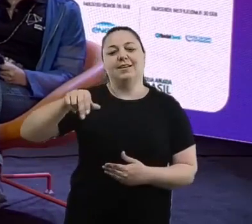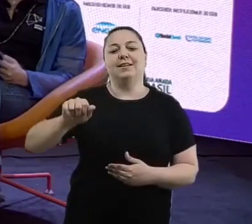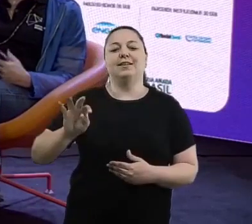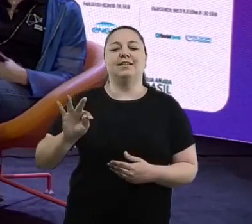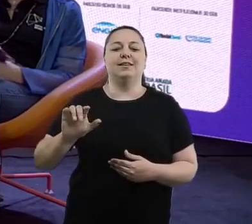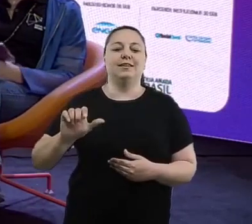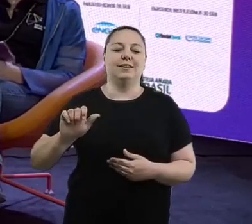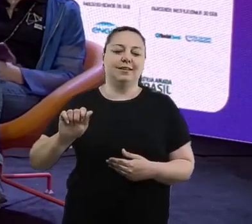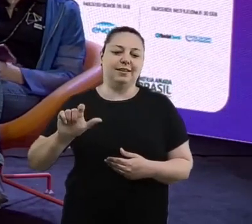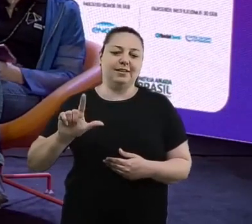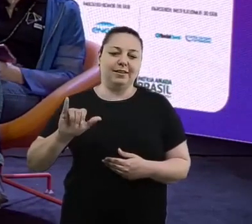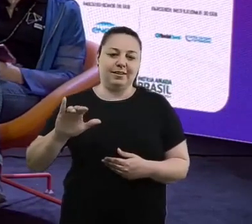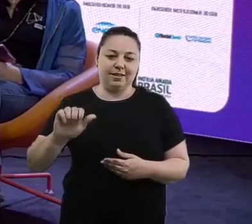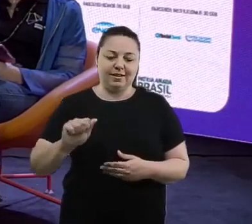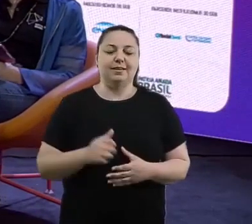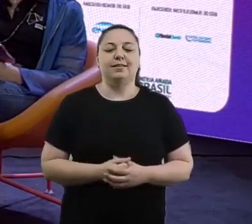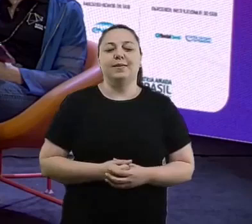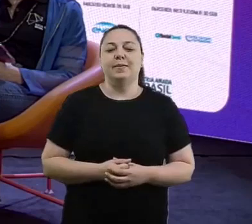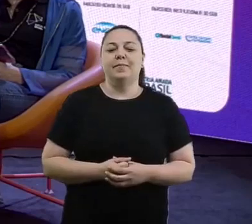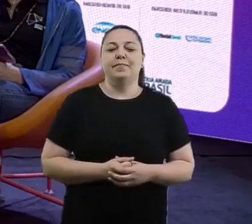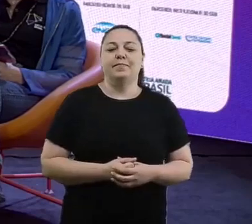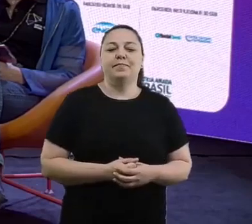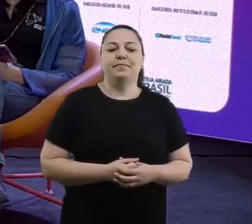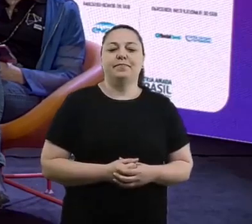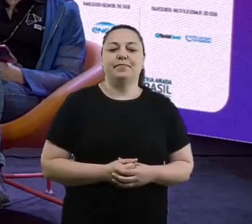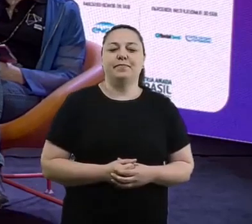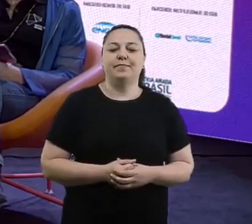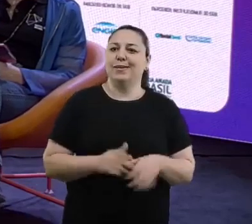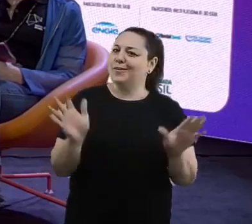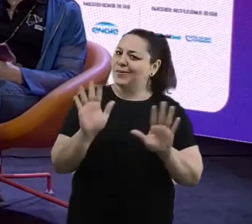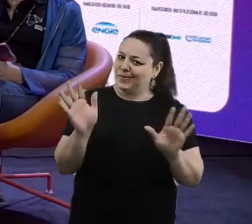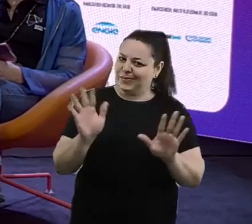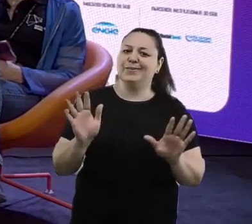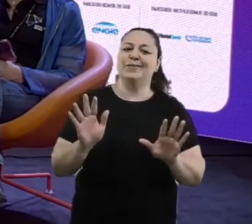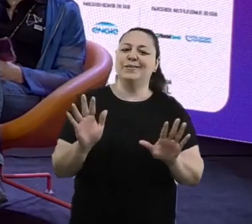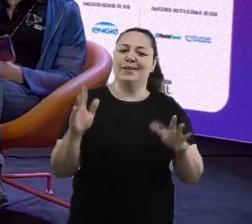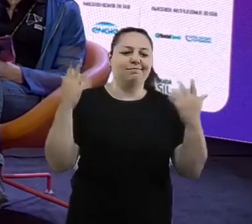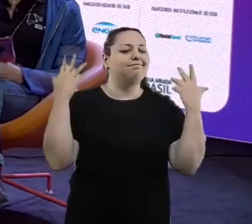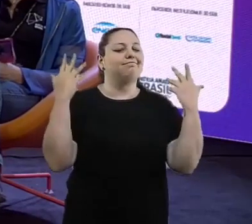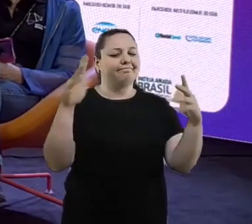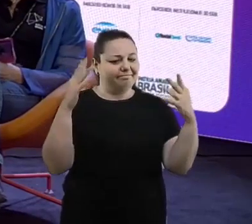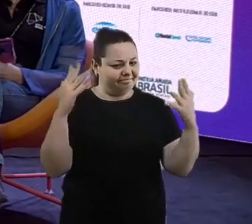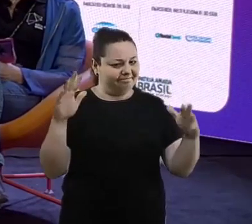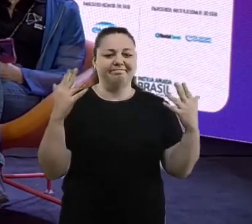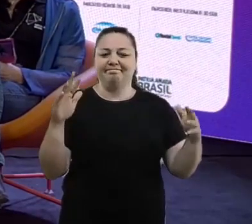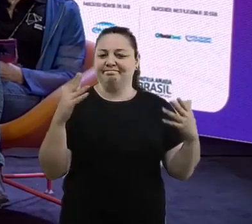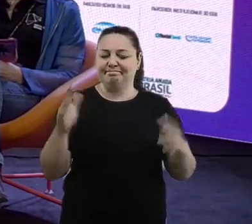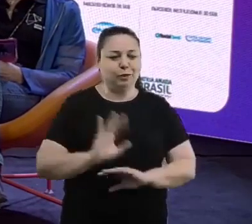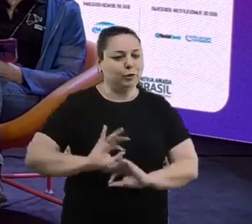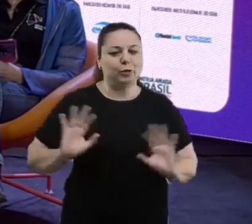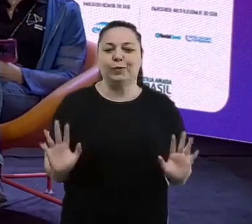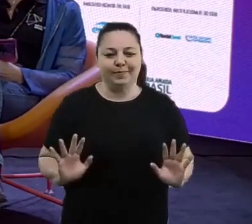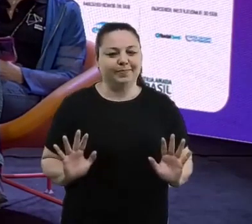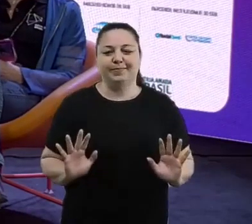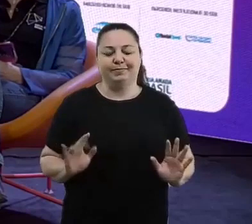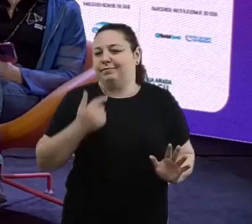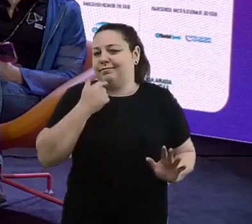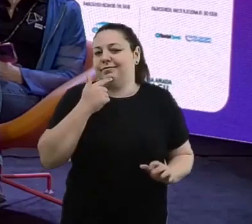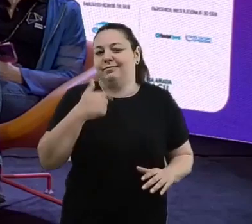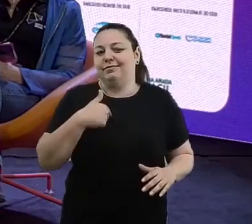Oi, Natália. Parabéns, né? Assim, é isso, não tem como não começar dizendo